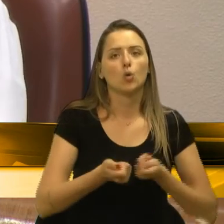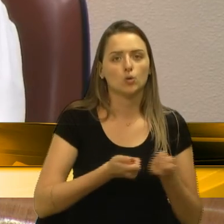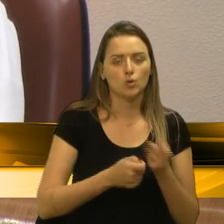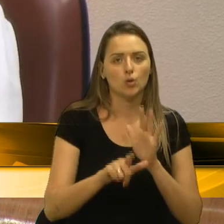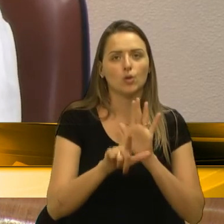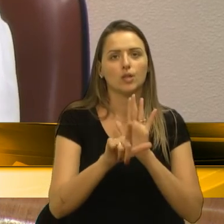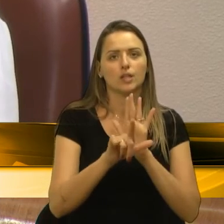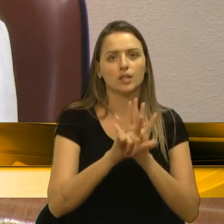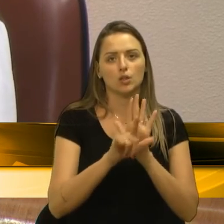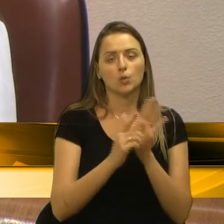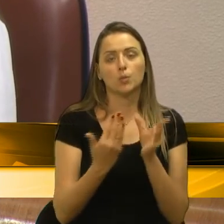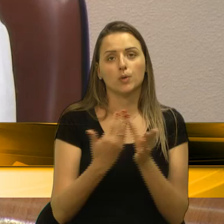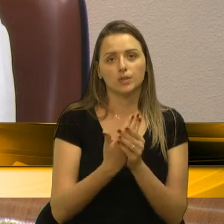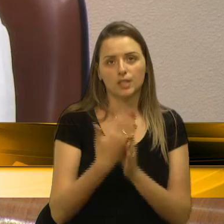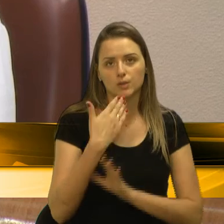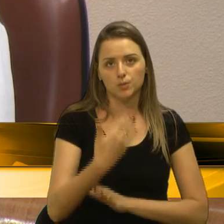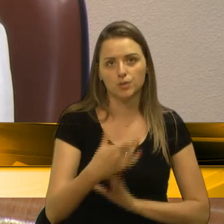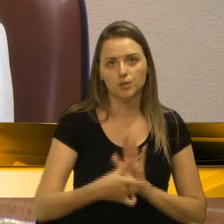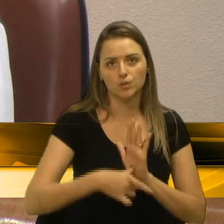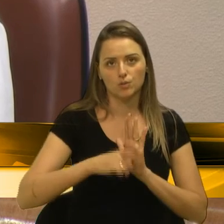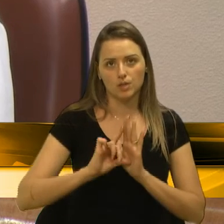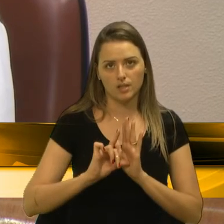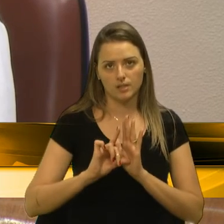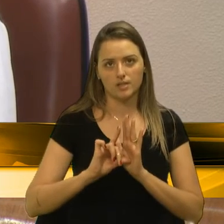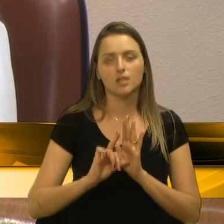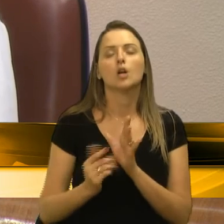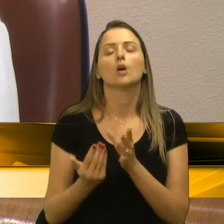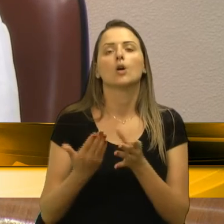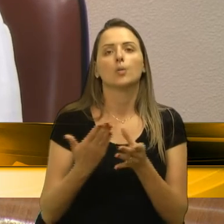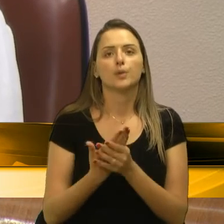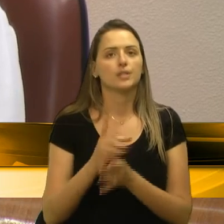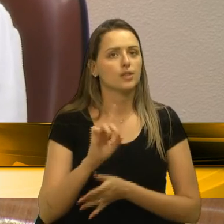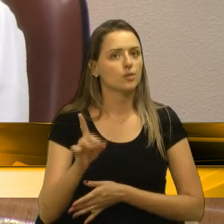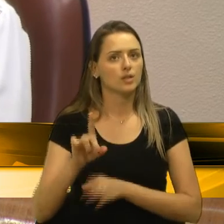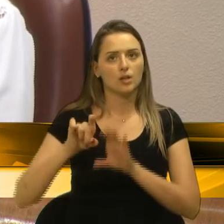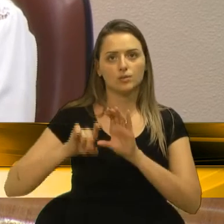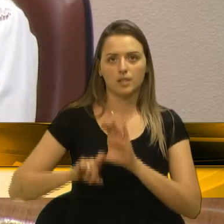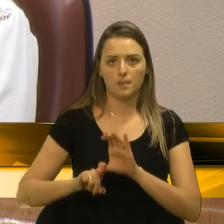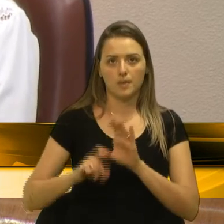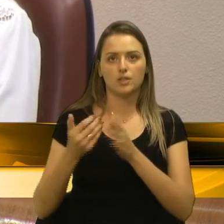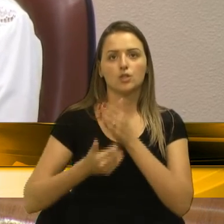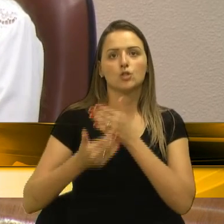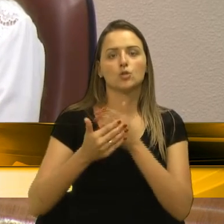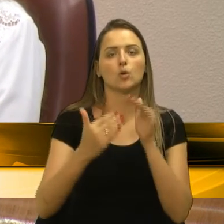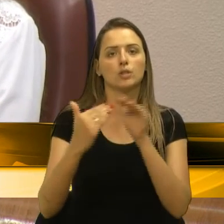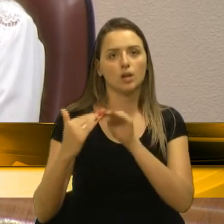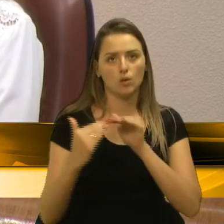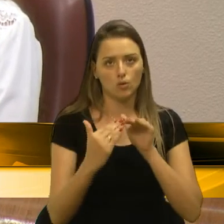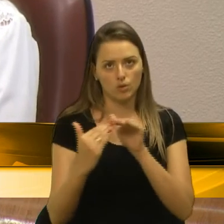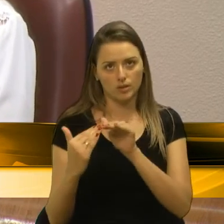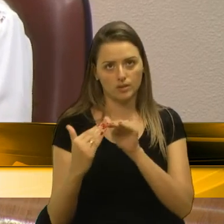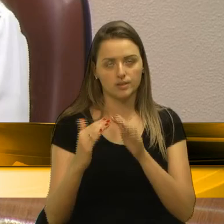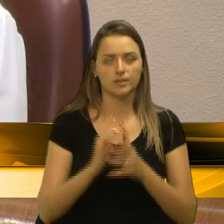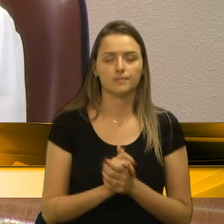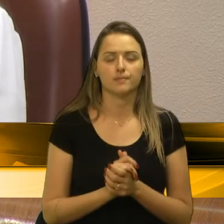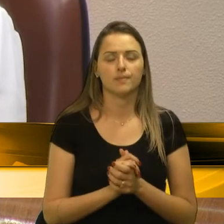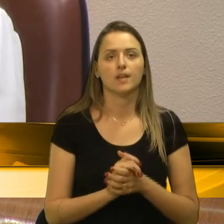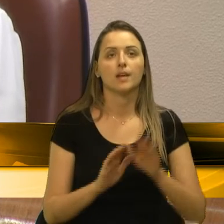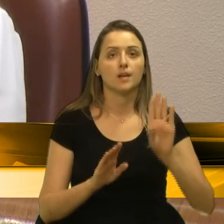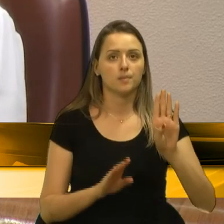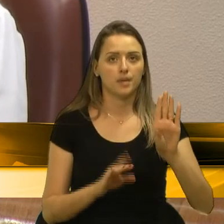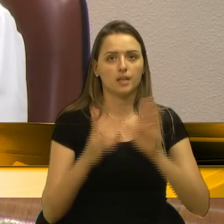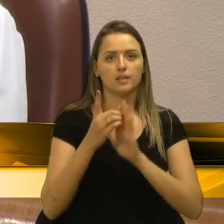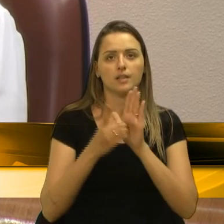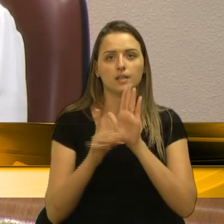inicial e do processo. Isto é, o processo não depende de sua concordância. B. O Decreto-Lei